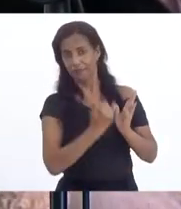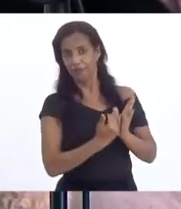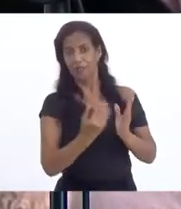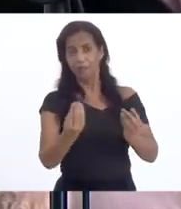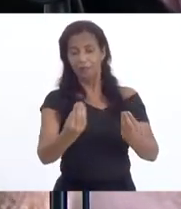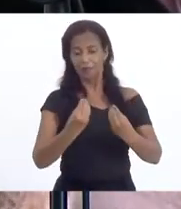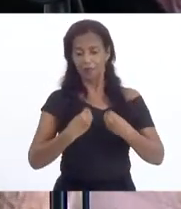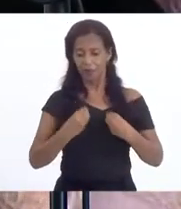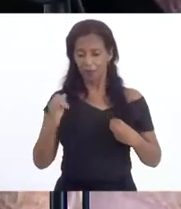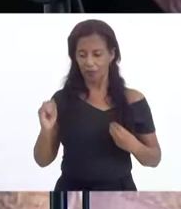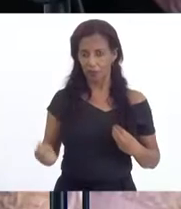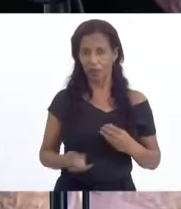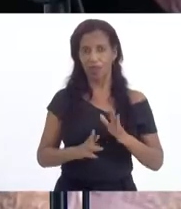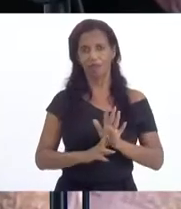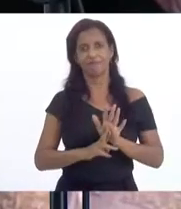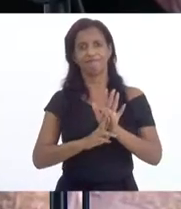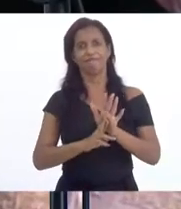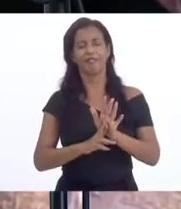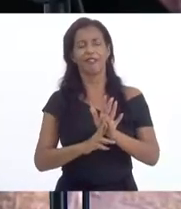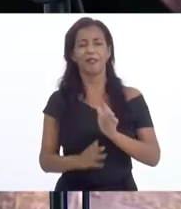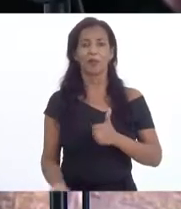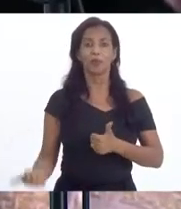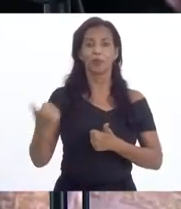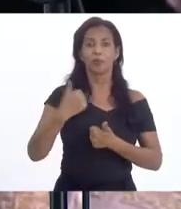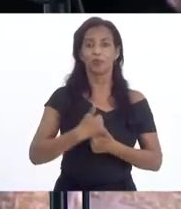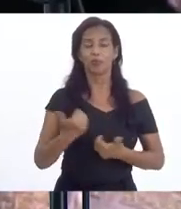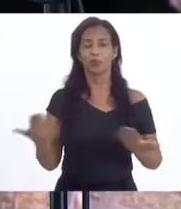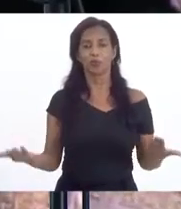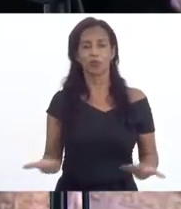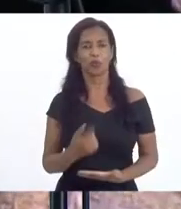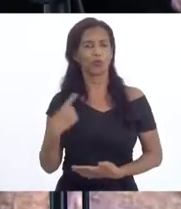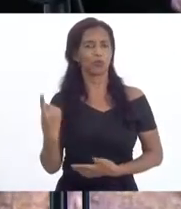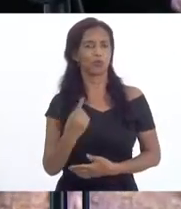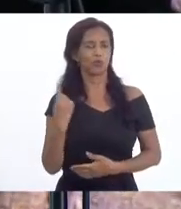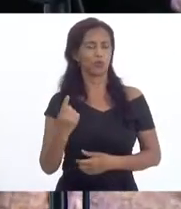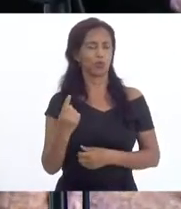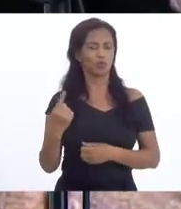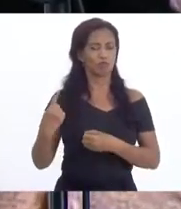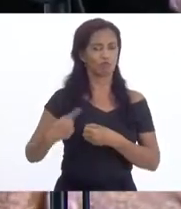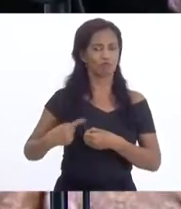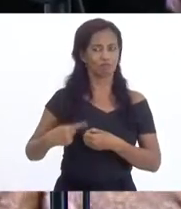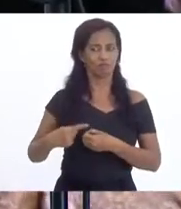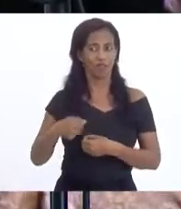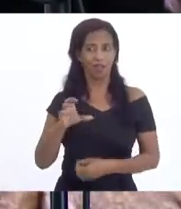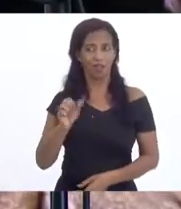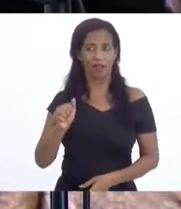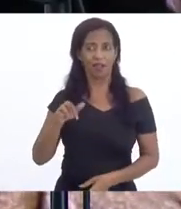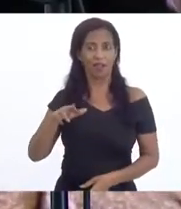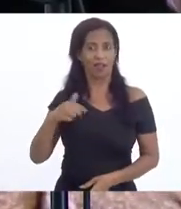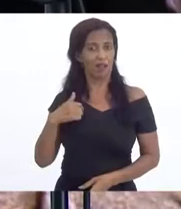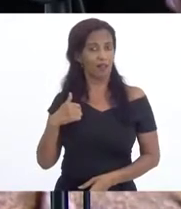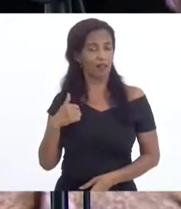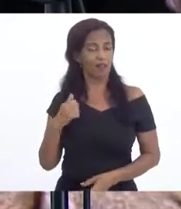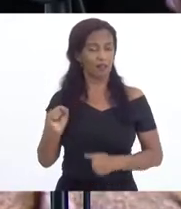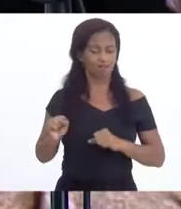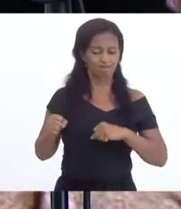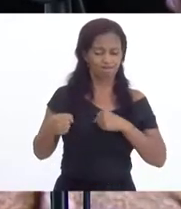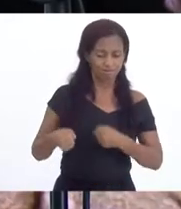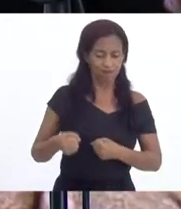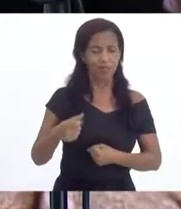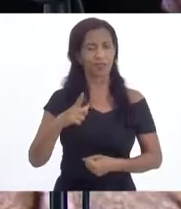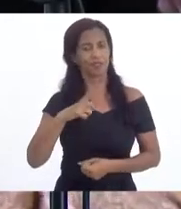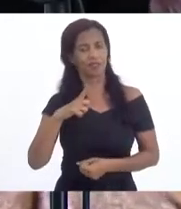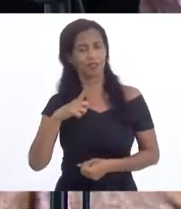a incumbência de representá-la perfeitamente, o nosso município, Carla, que também sou, e da garra que também